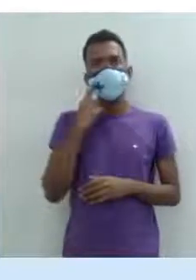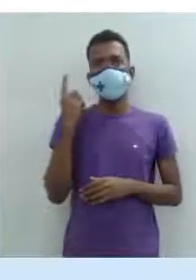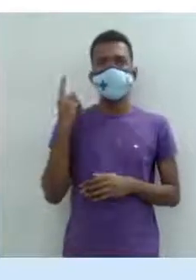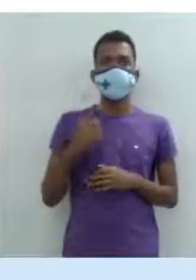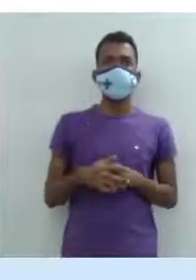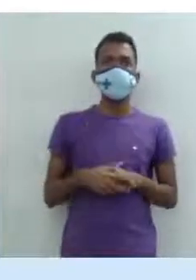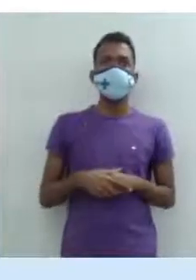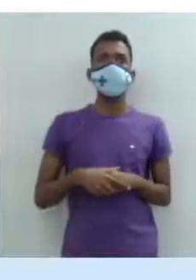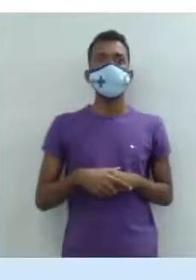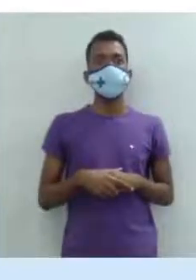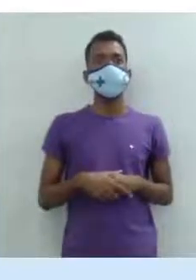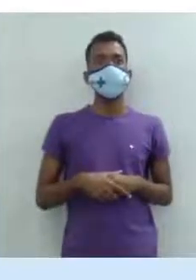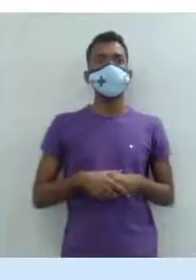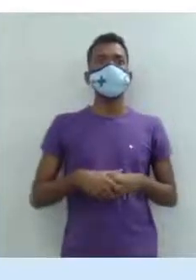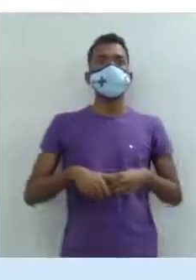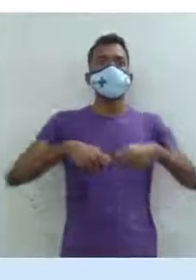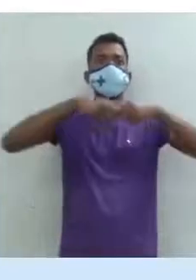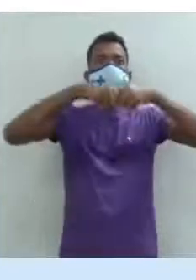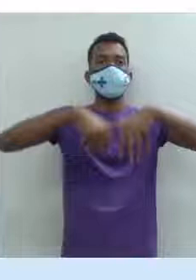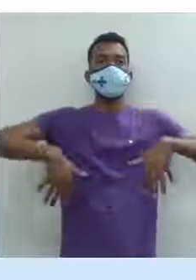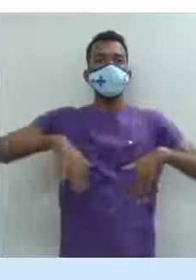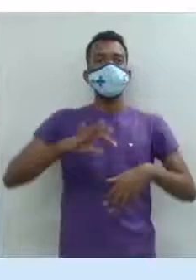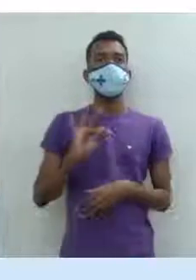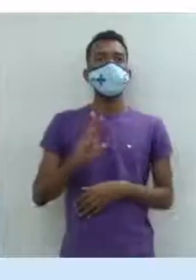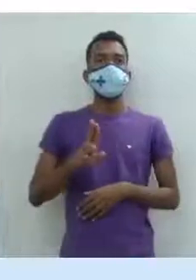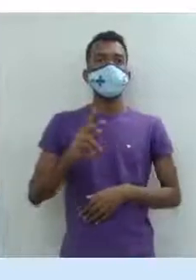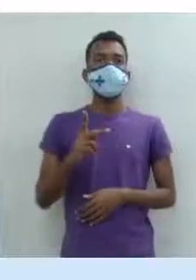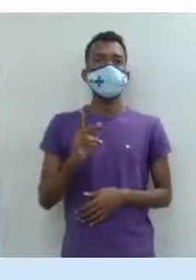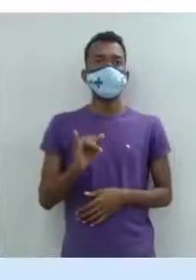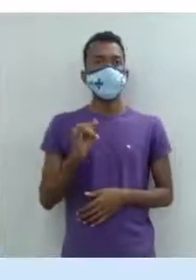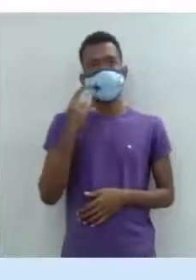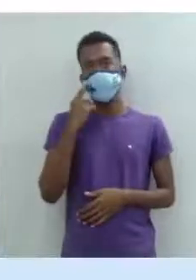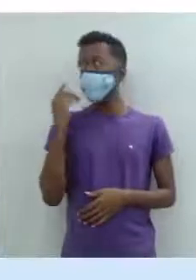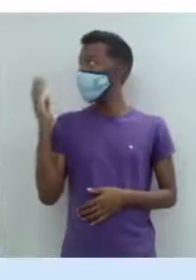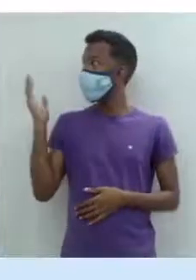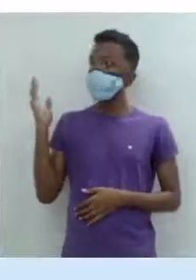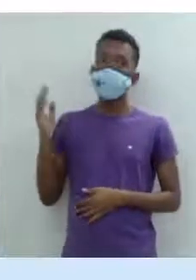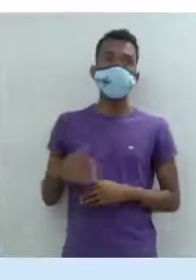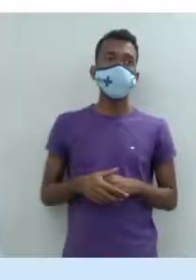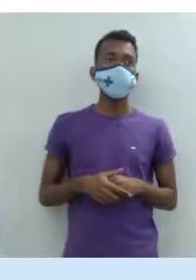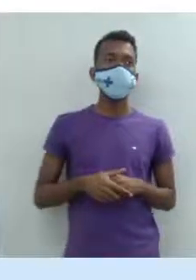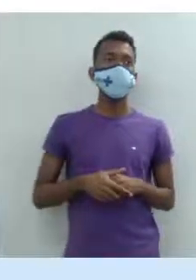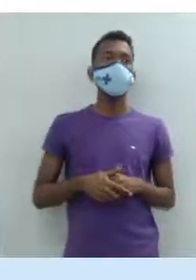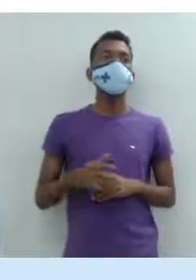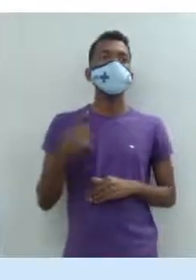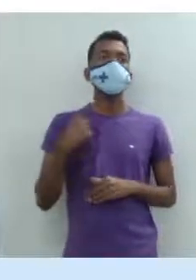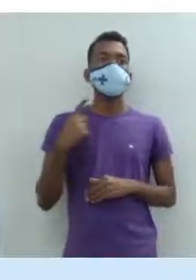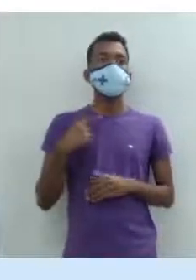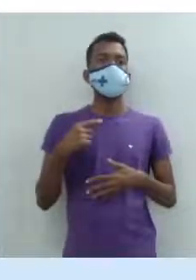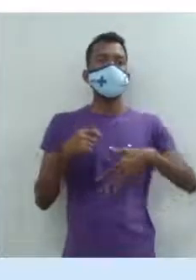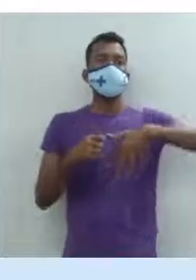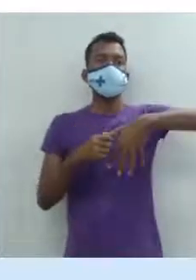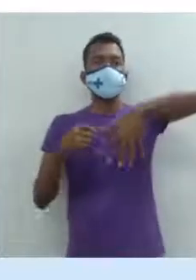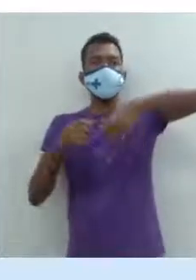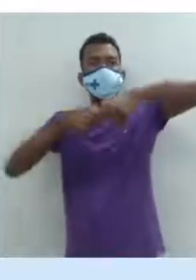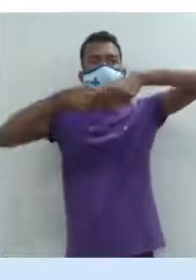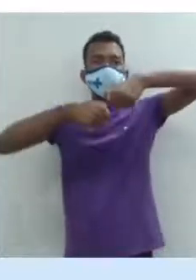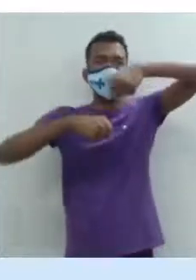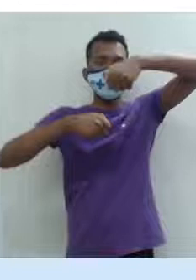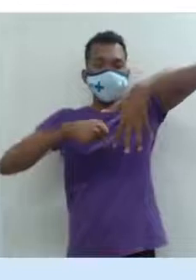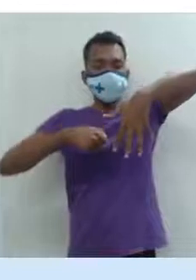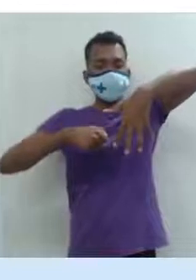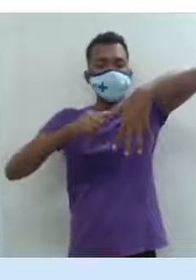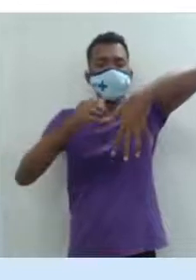nós temos o tronco tupi, não é isso? Então, tronco tupi. E é o